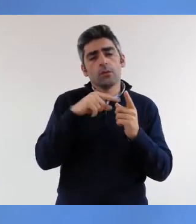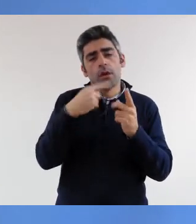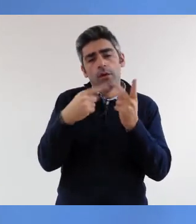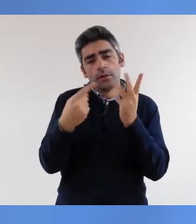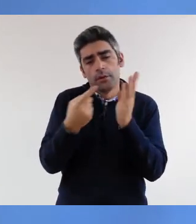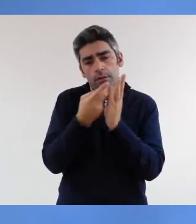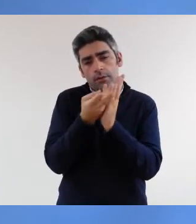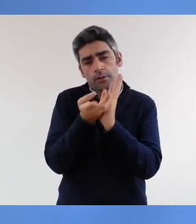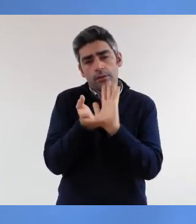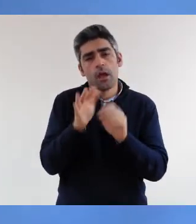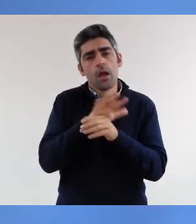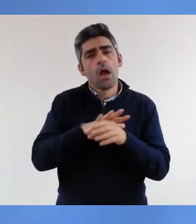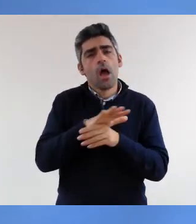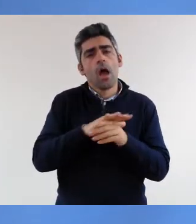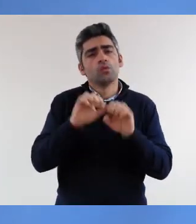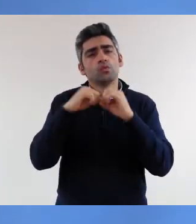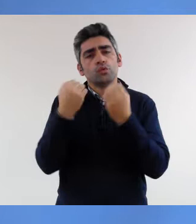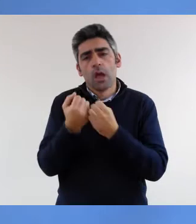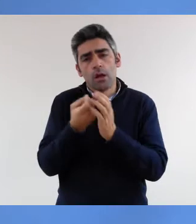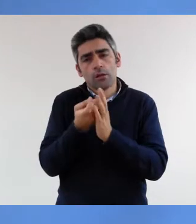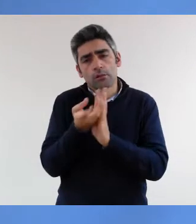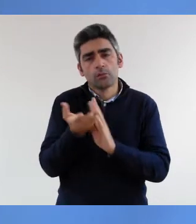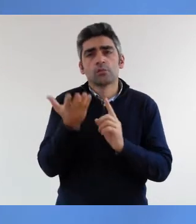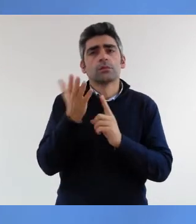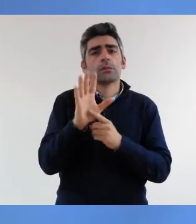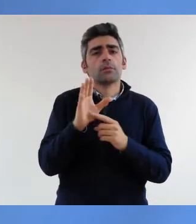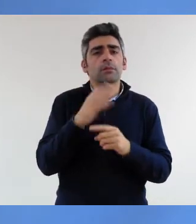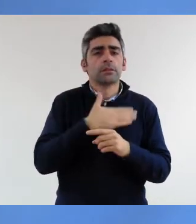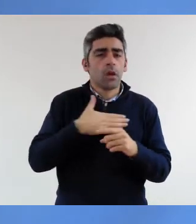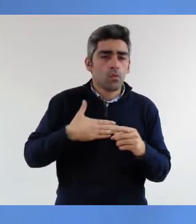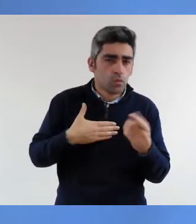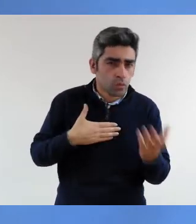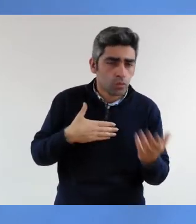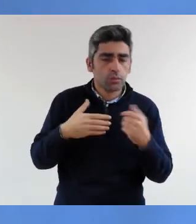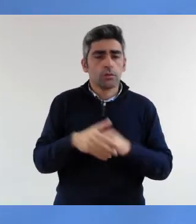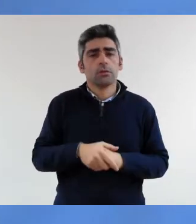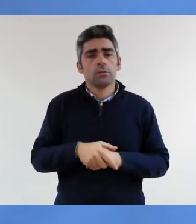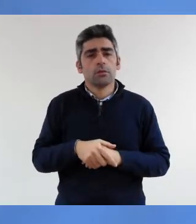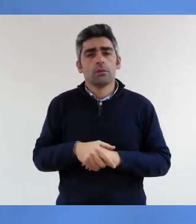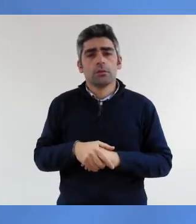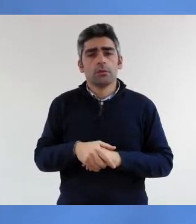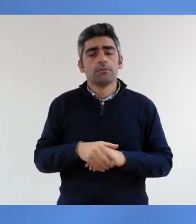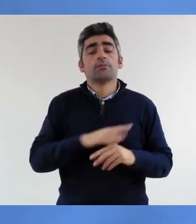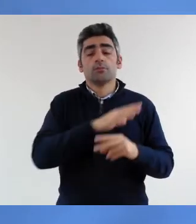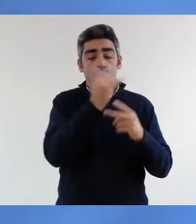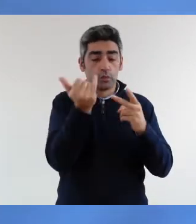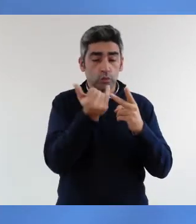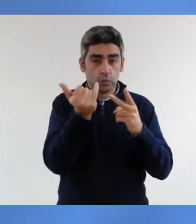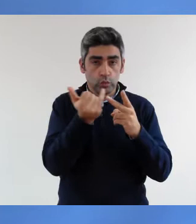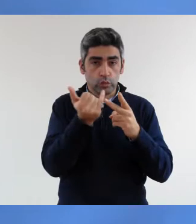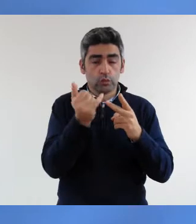e numa exemplo amplo domínio das áres sociais nomeadamente da